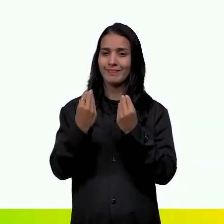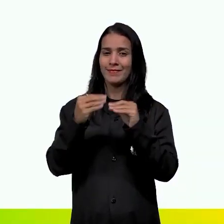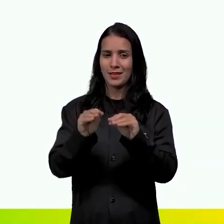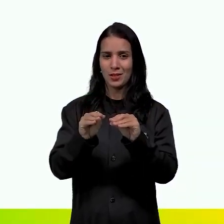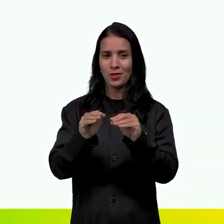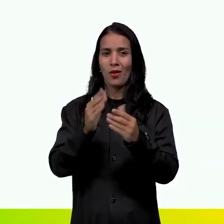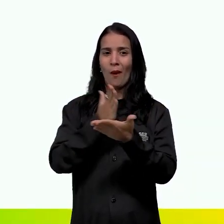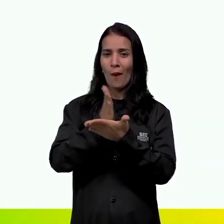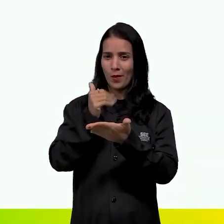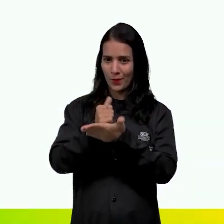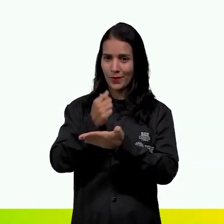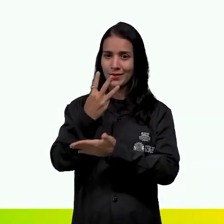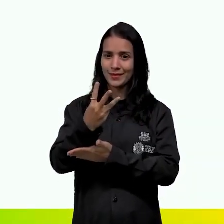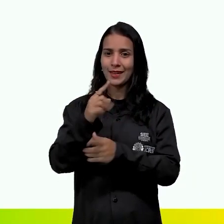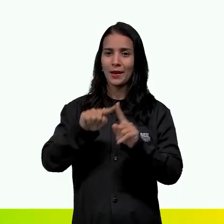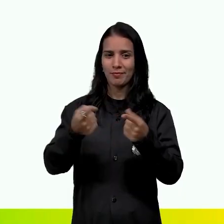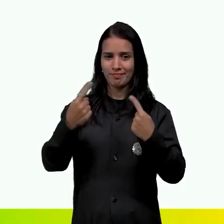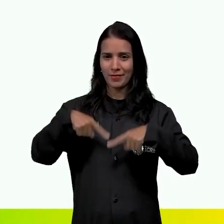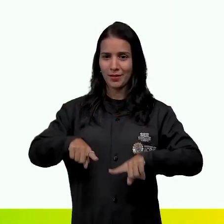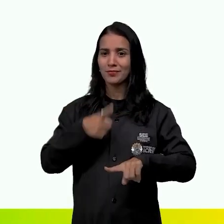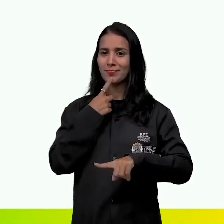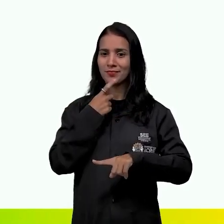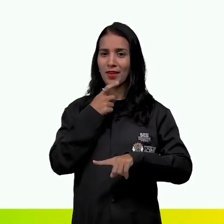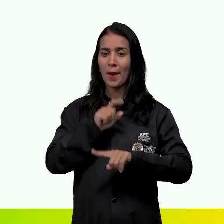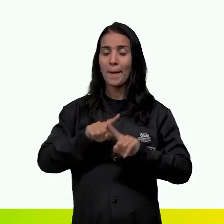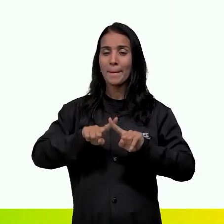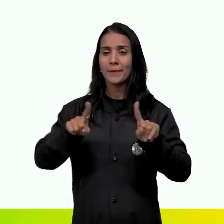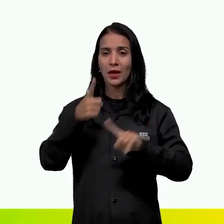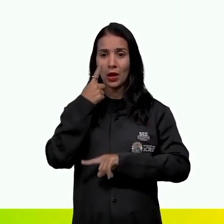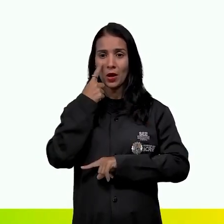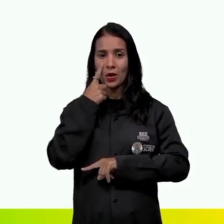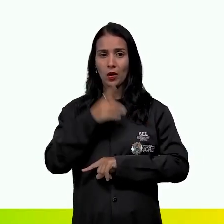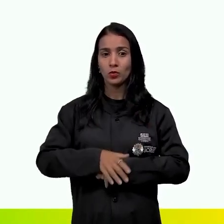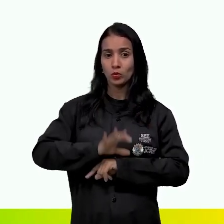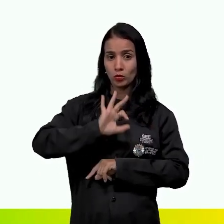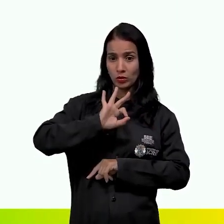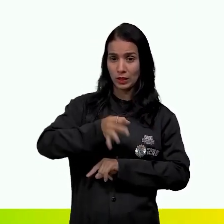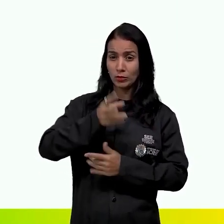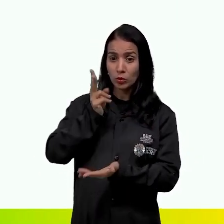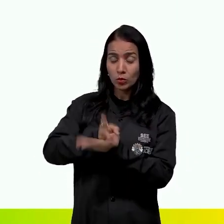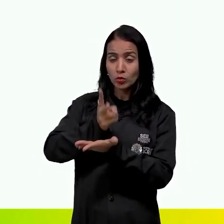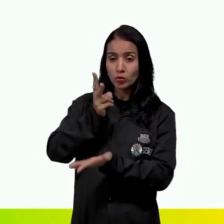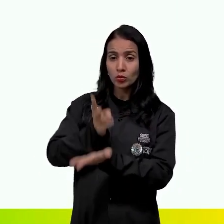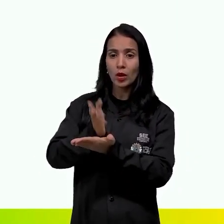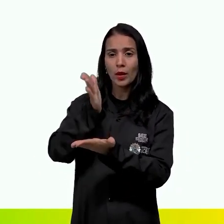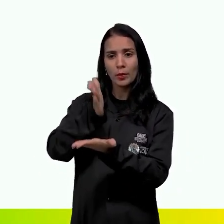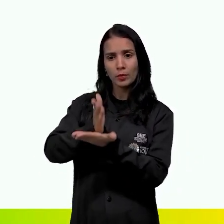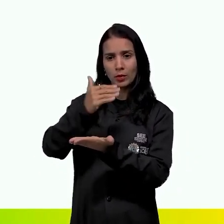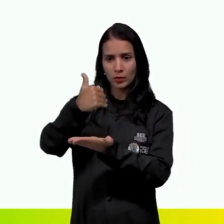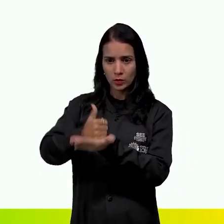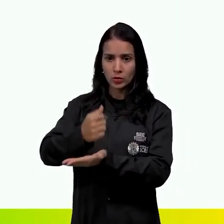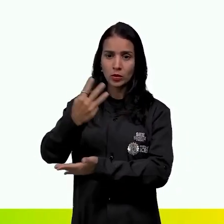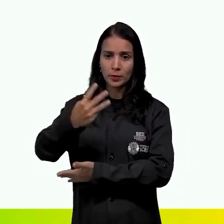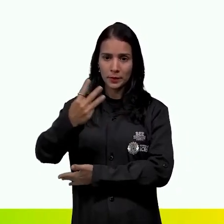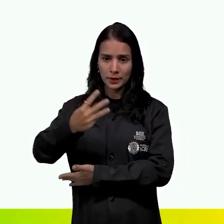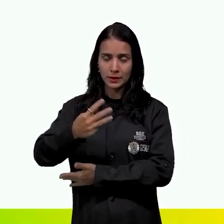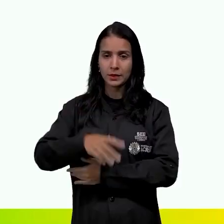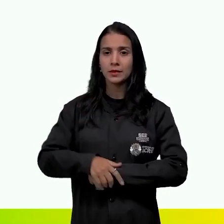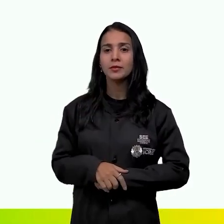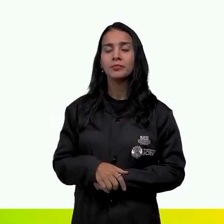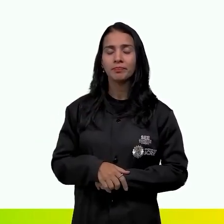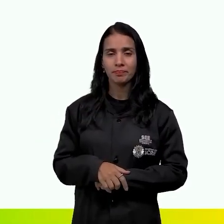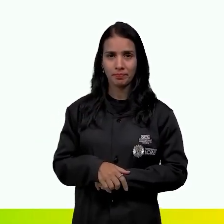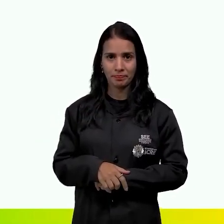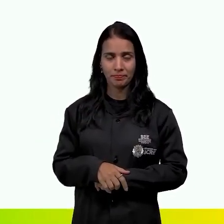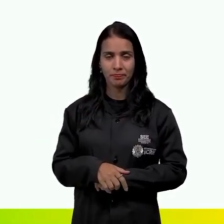ok? Então, de novo, sempre divide por 3. Pois bem, vamos aproveitar para fazer